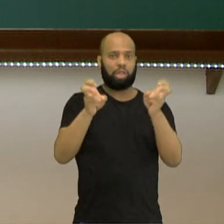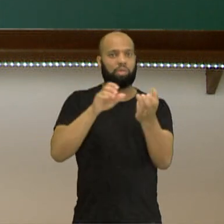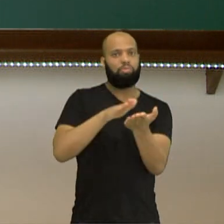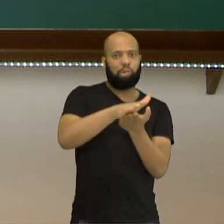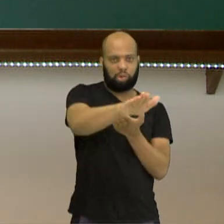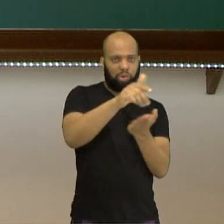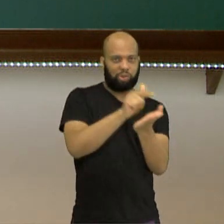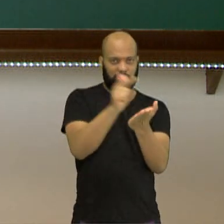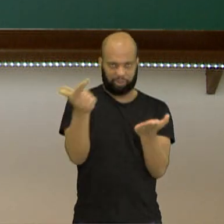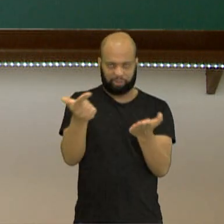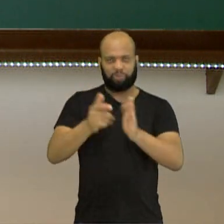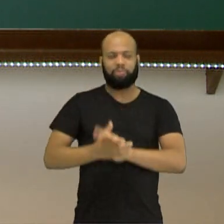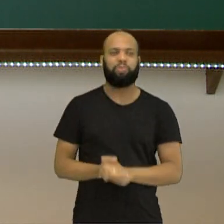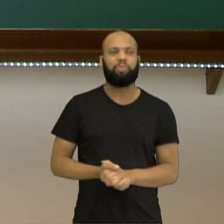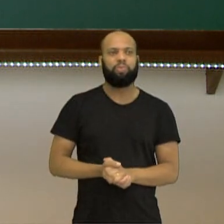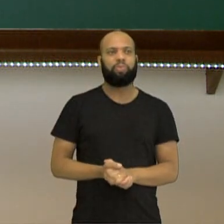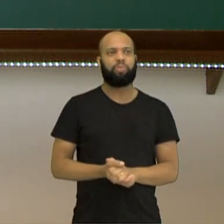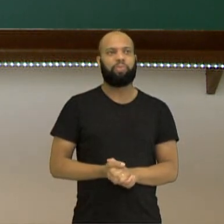publicado.